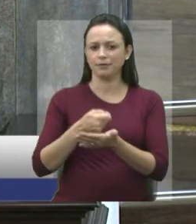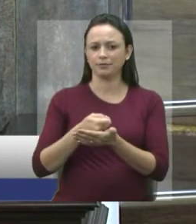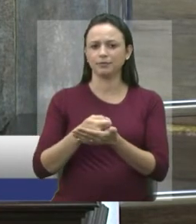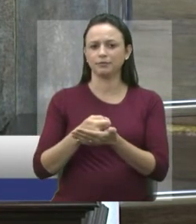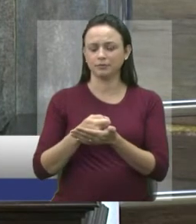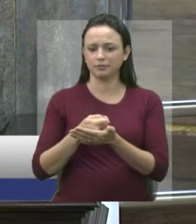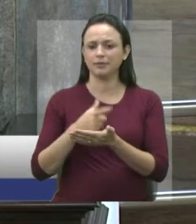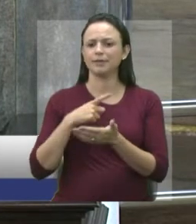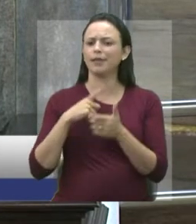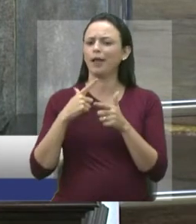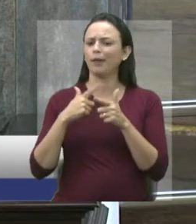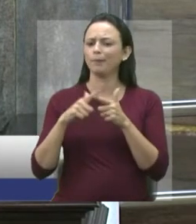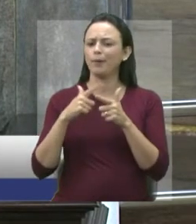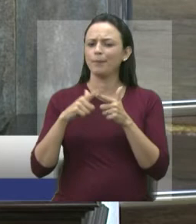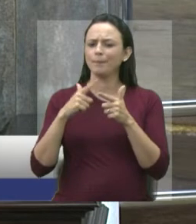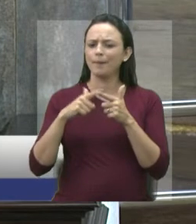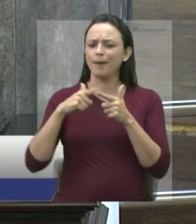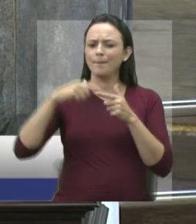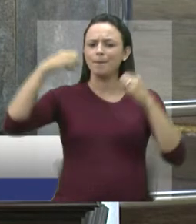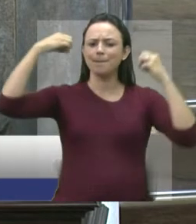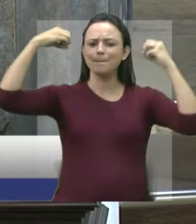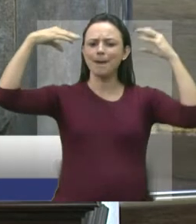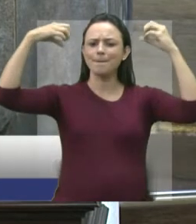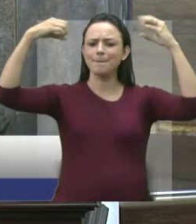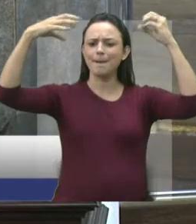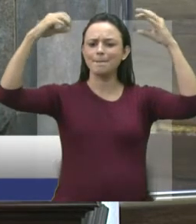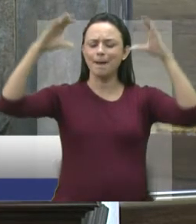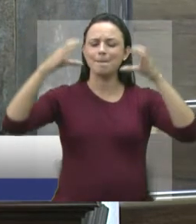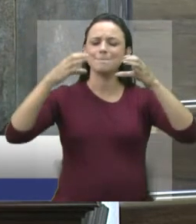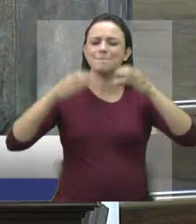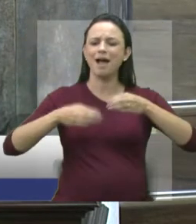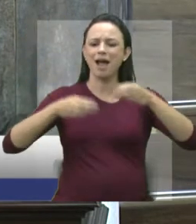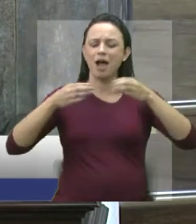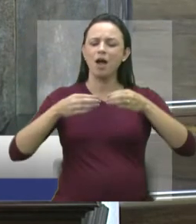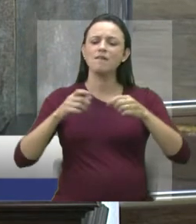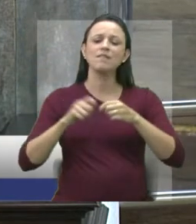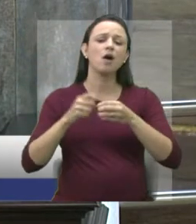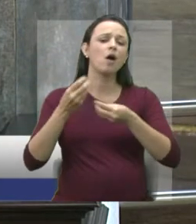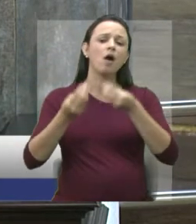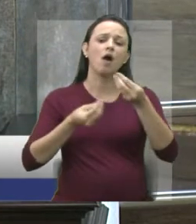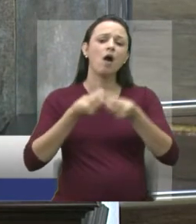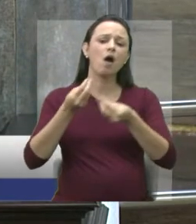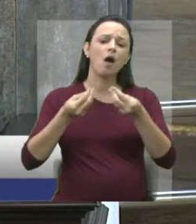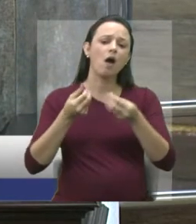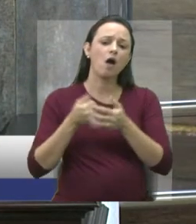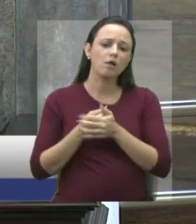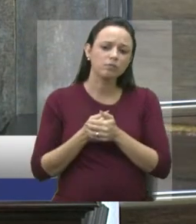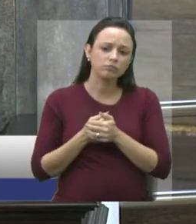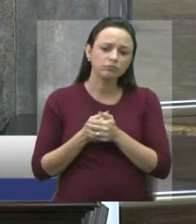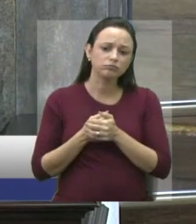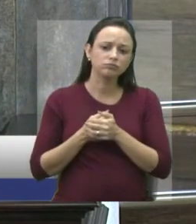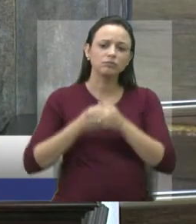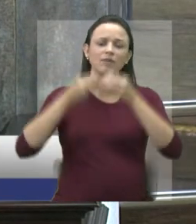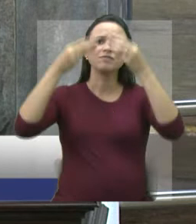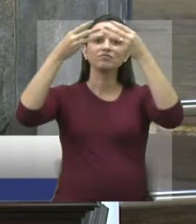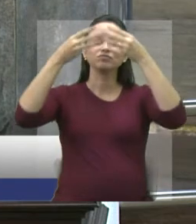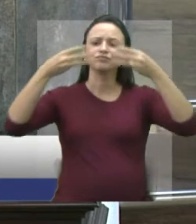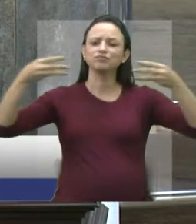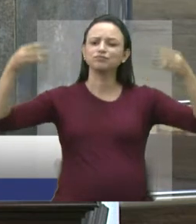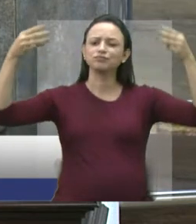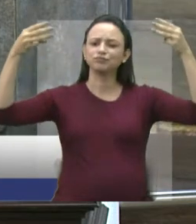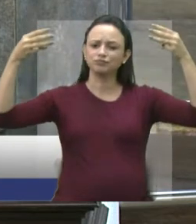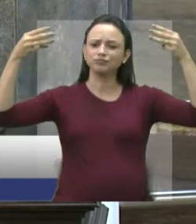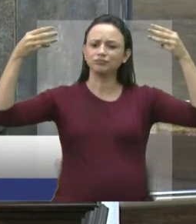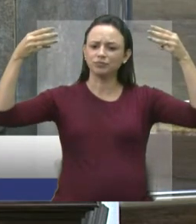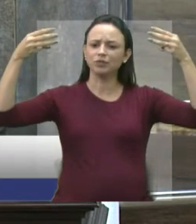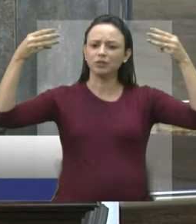com problemas de iluminação em seu bairro deve proceder com relação à extensão da fiação elétrica dos